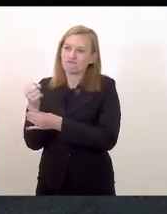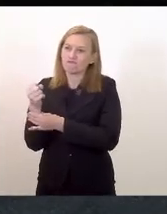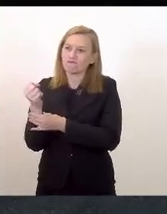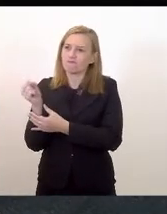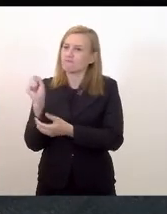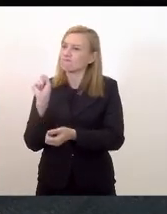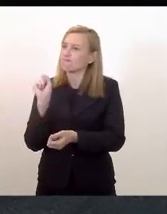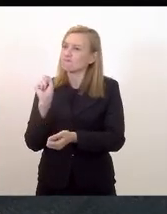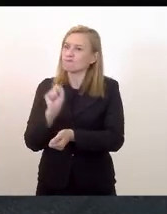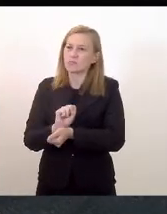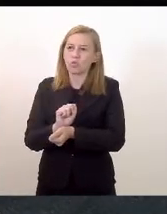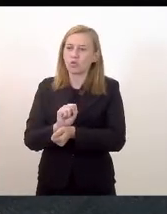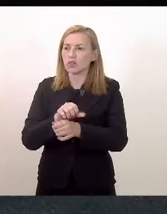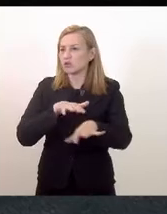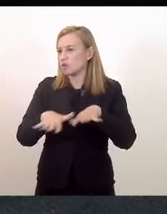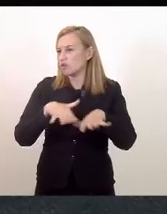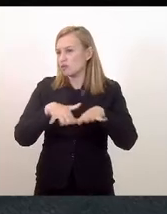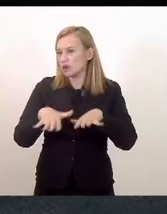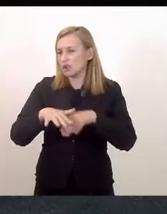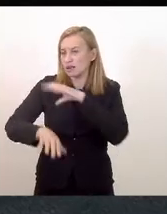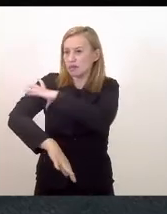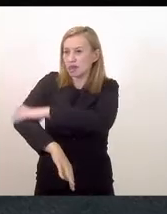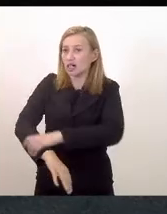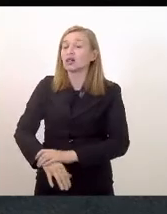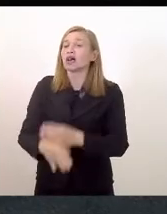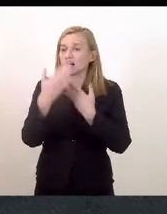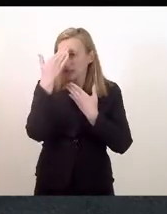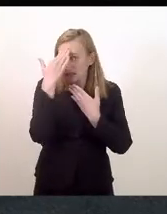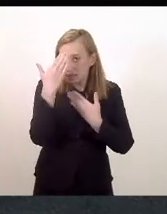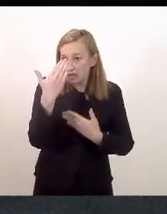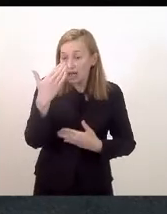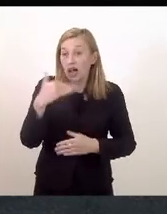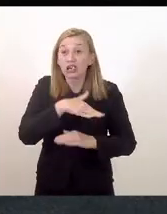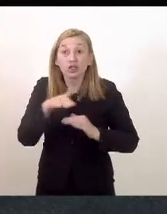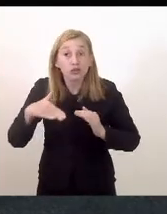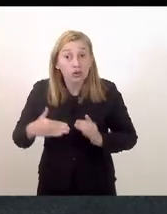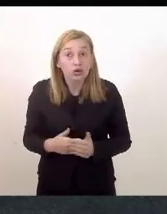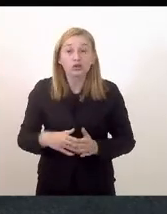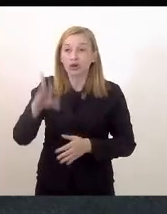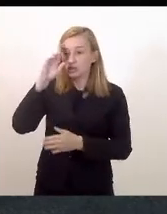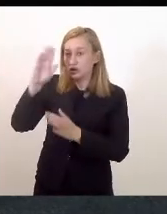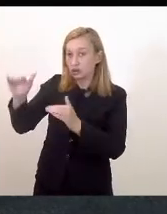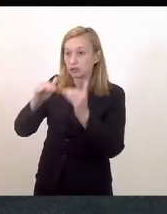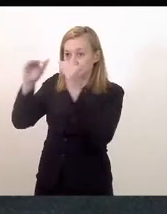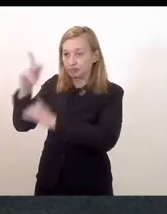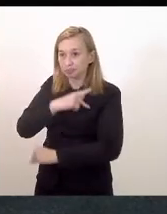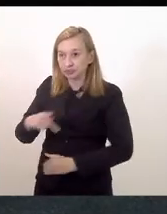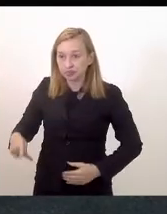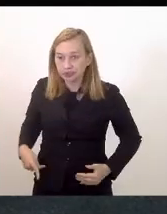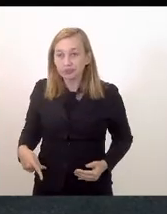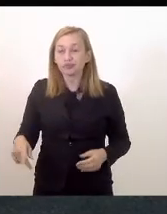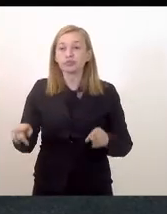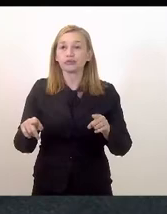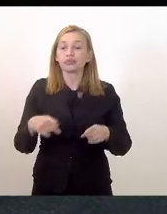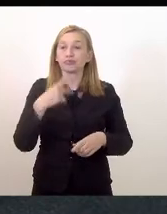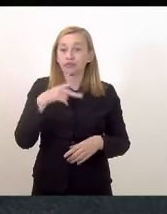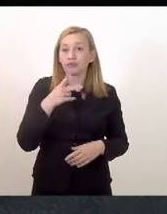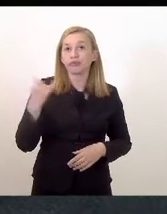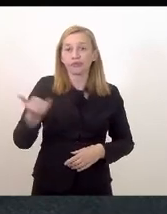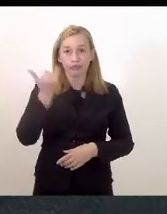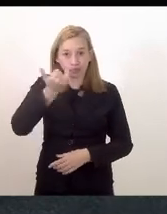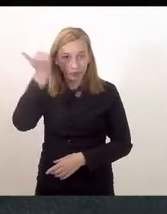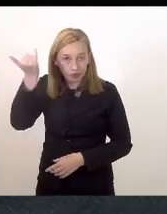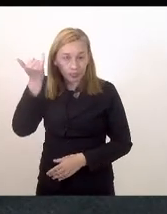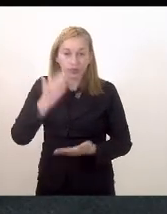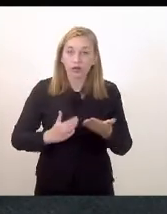inutilizadas. Então, eu gostaria aqui de agradecer a todos, de agradecer a Vossa Excelência e dizer da importância